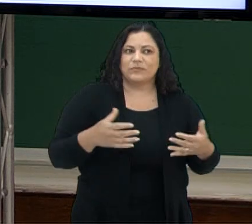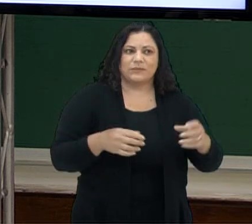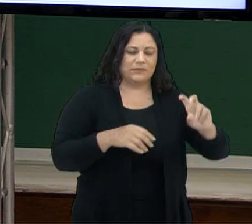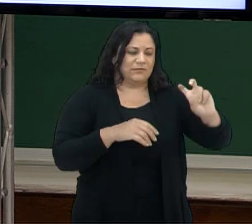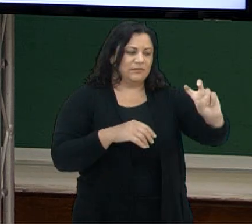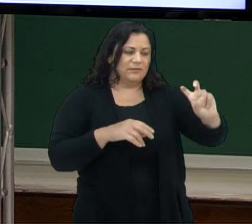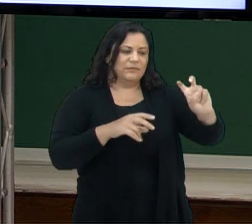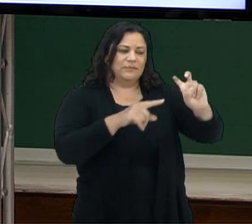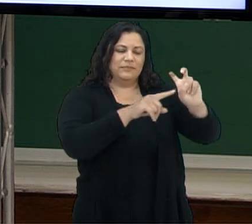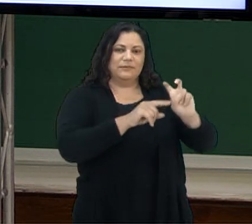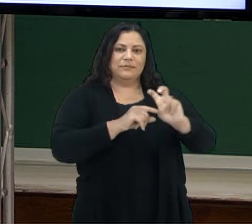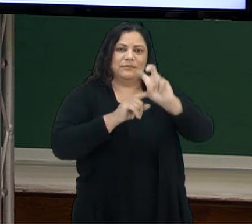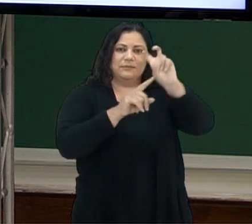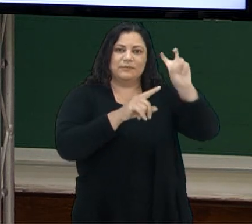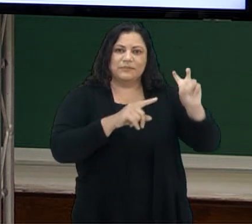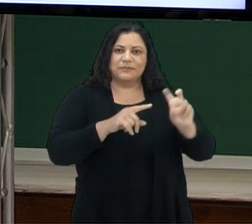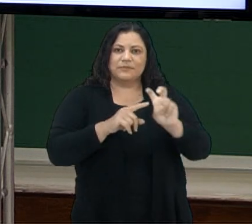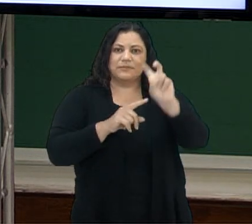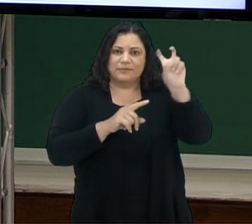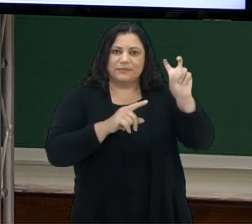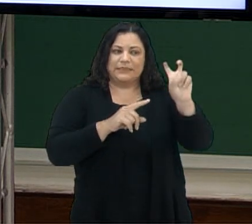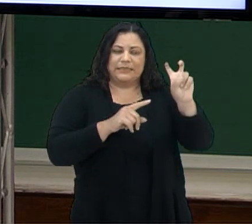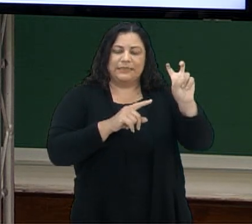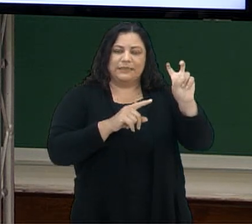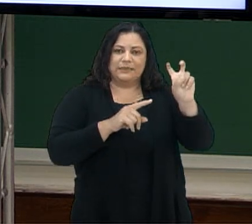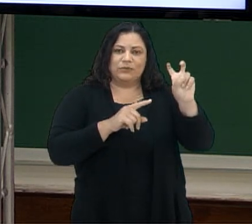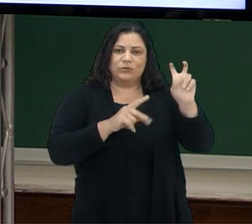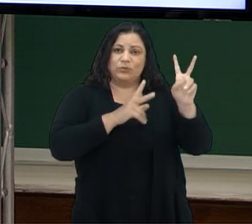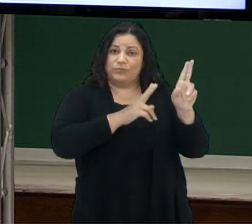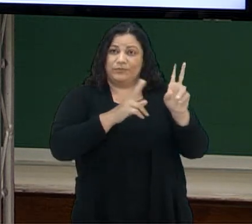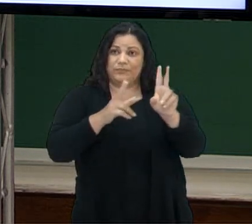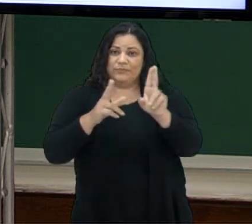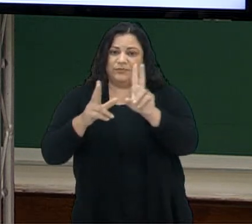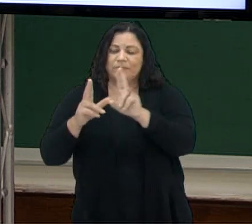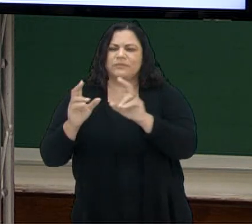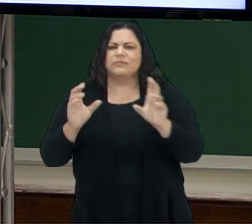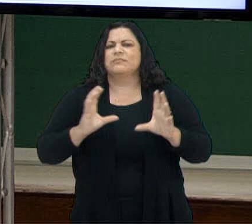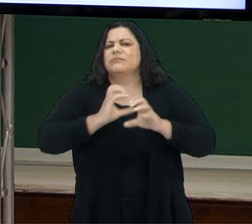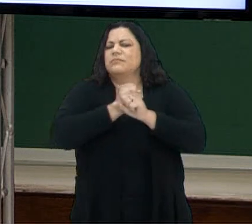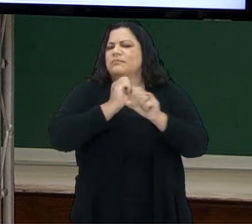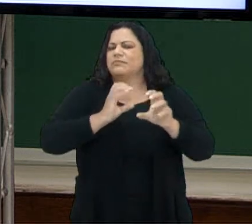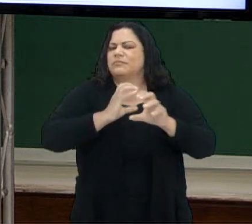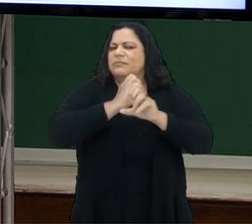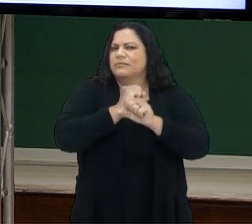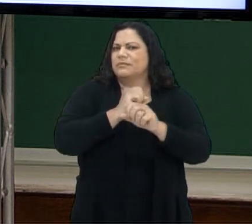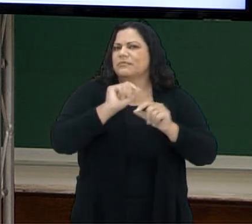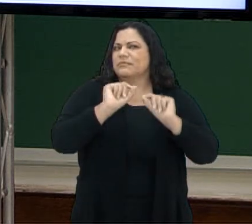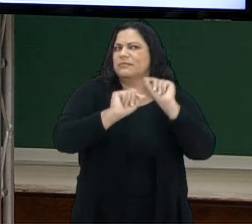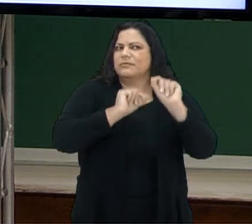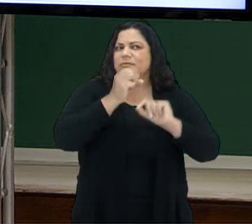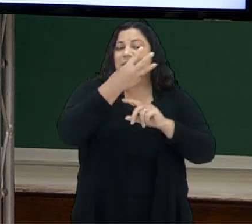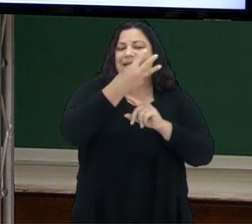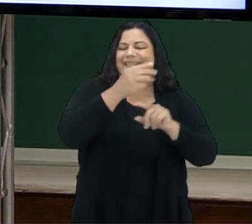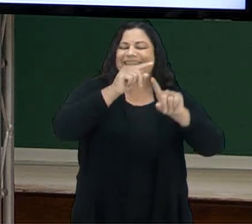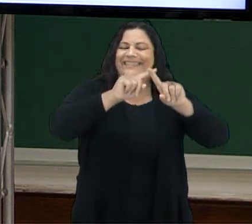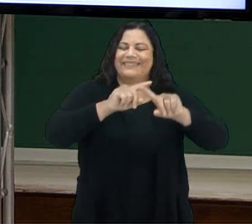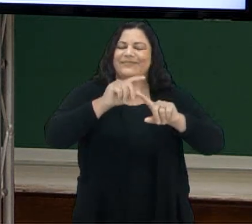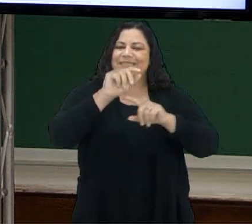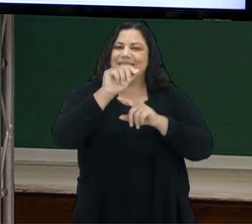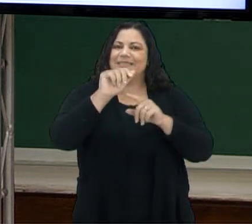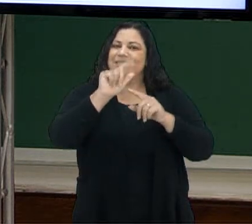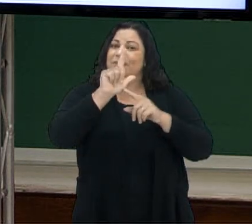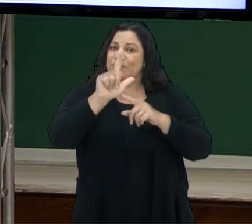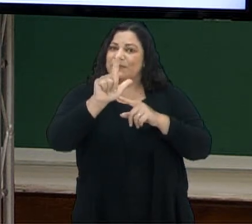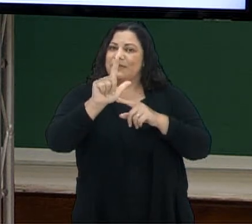ser 5, 5, todos são os lados iguais, tá? Como que eu vou calcular, então? É 3 vezes o lado vezes o